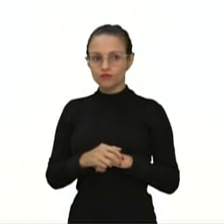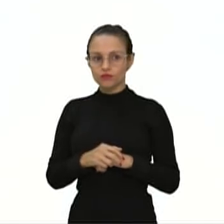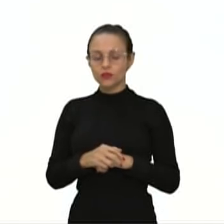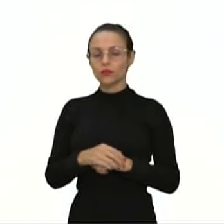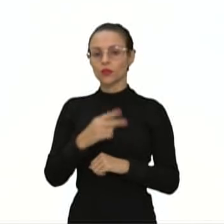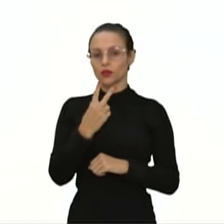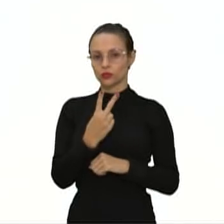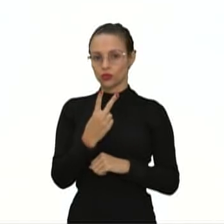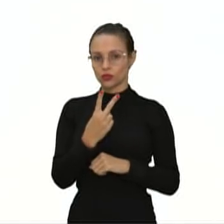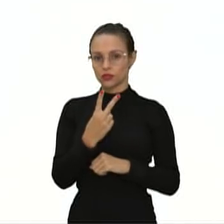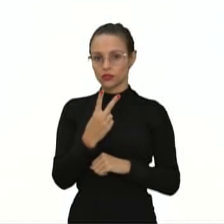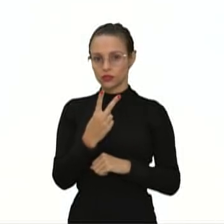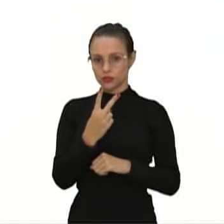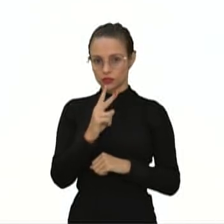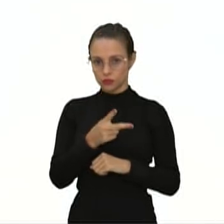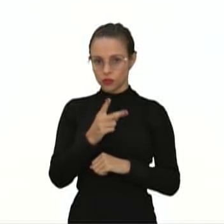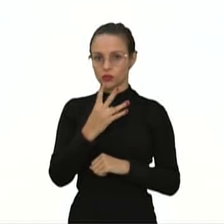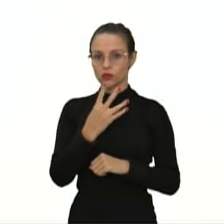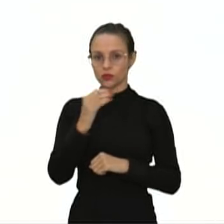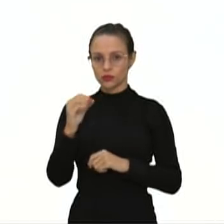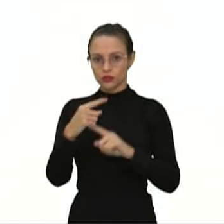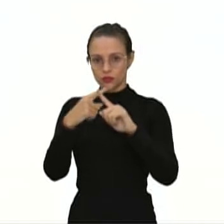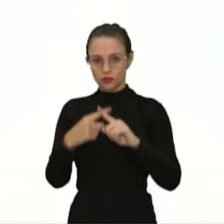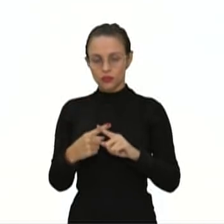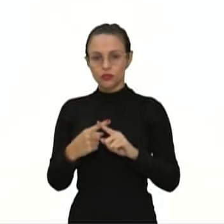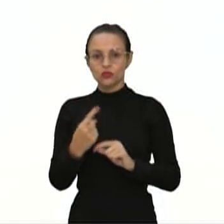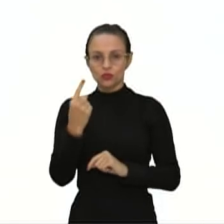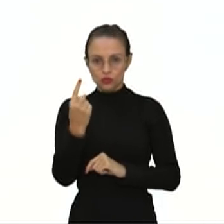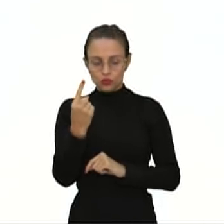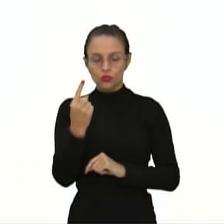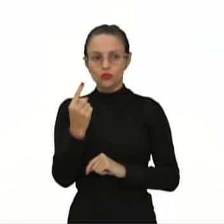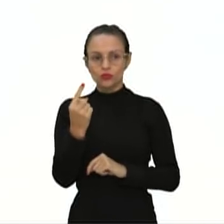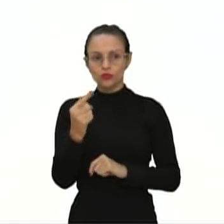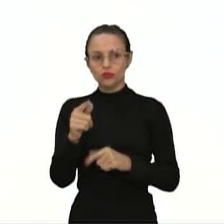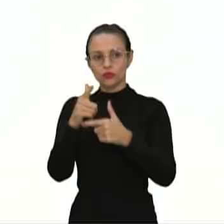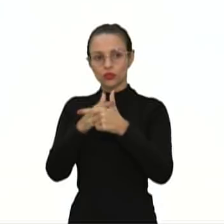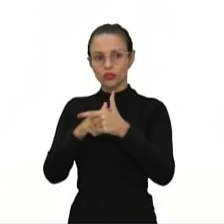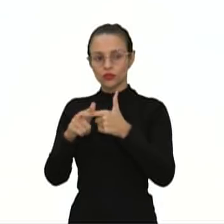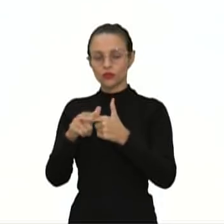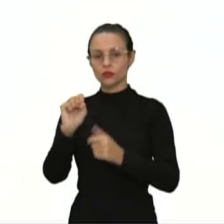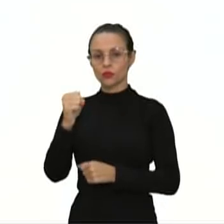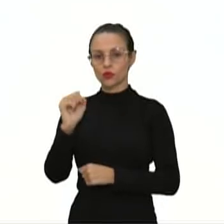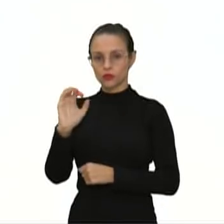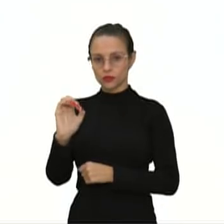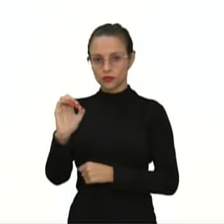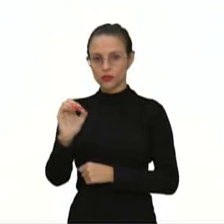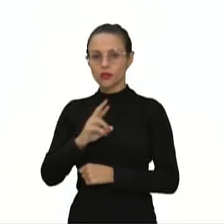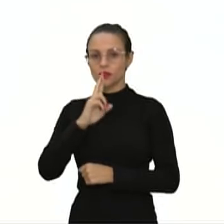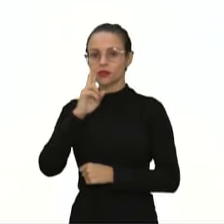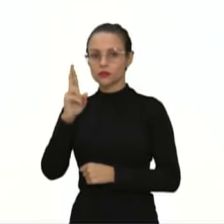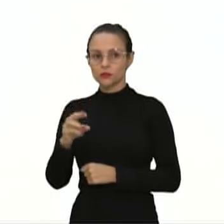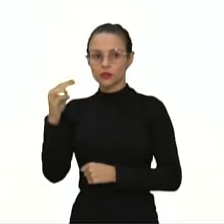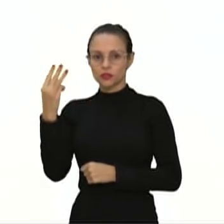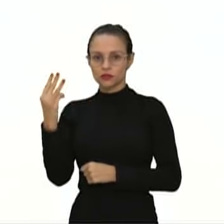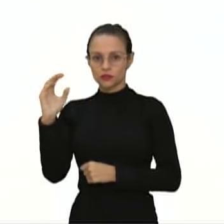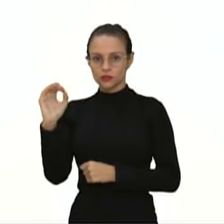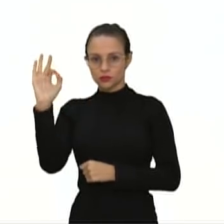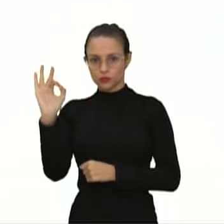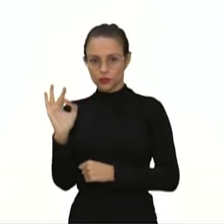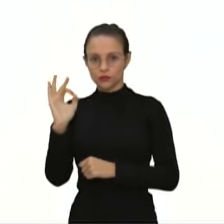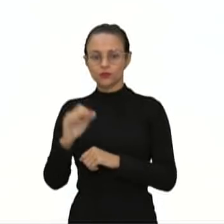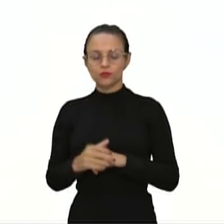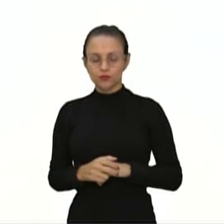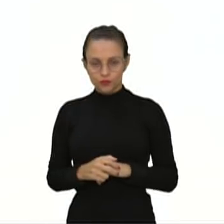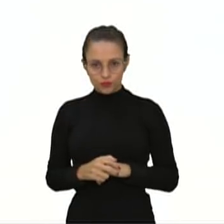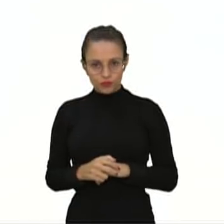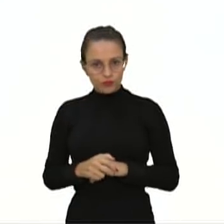ficar 2.400 vezes o 1, que é 2.400, dividido por 80. Isso vai dar 30%,